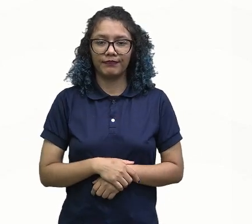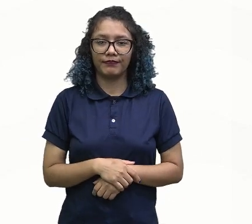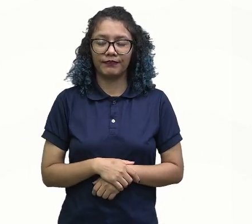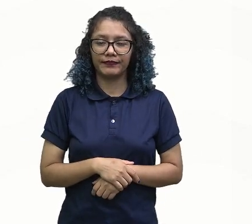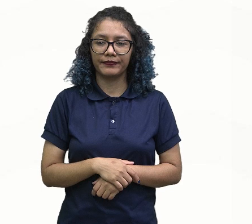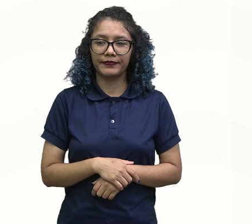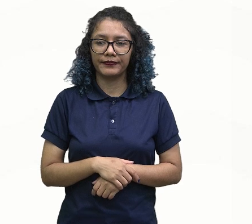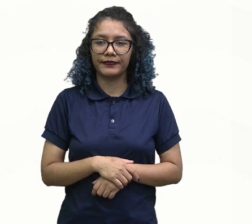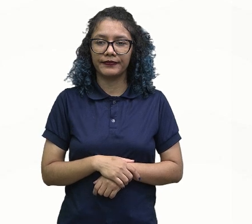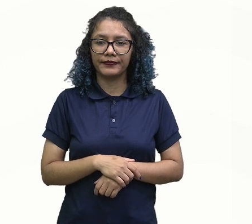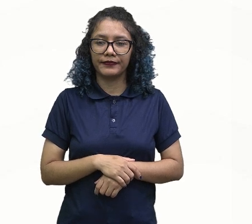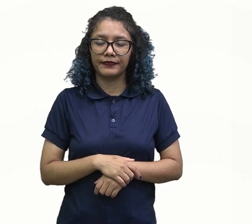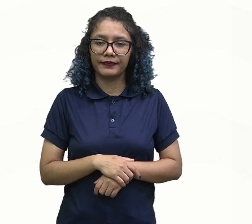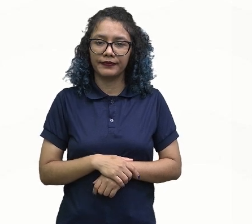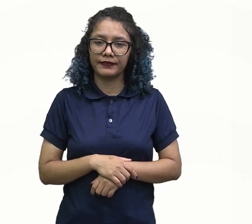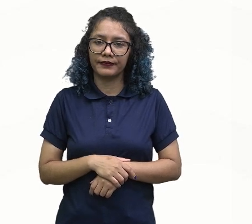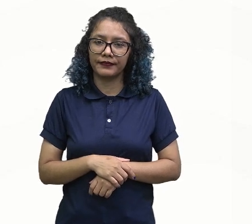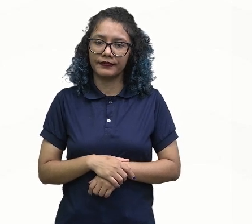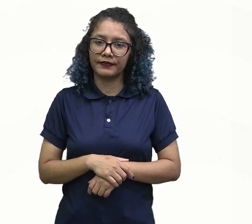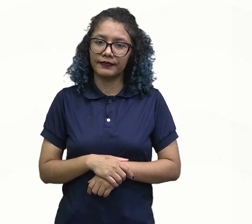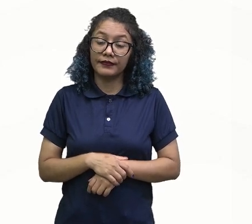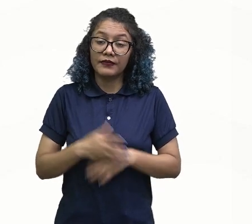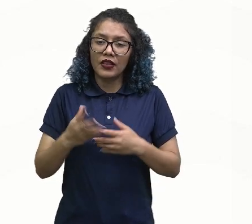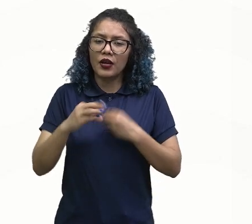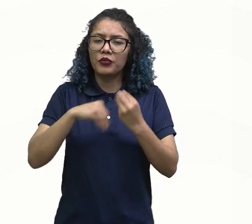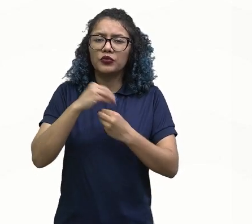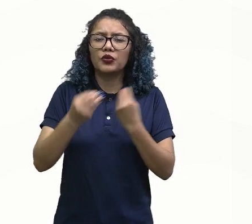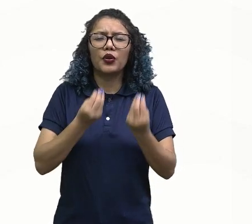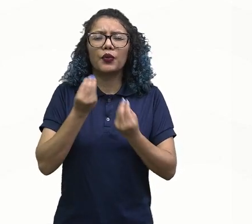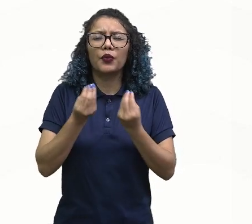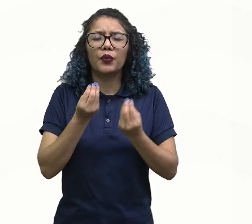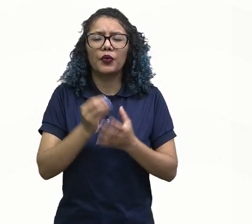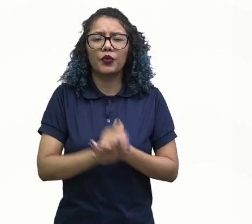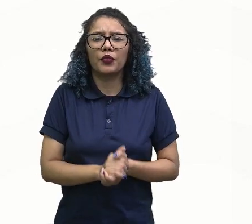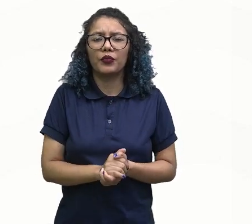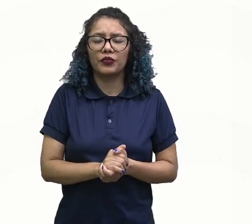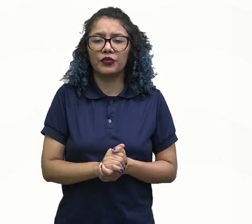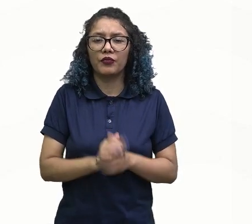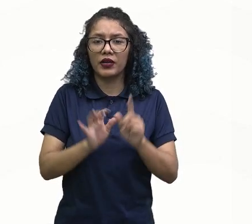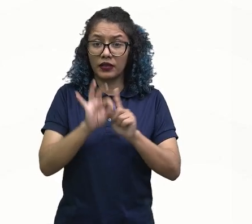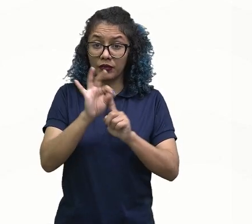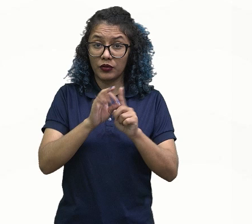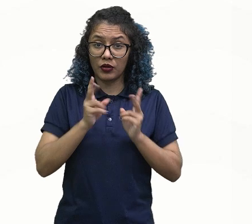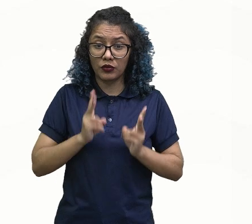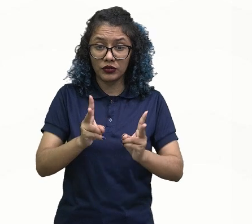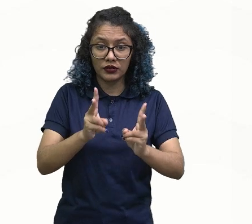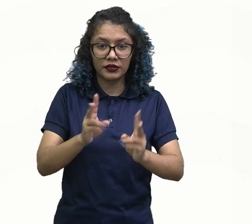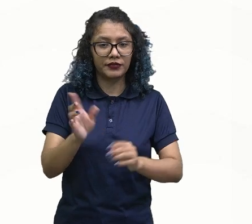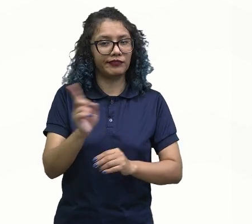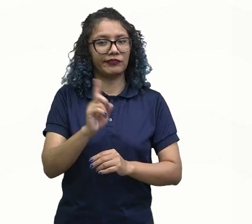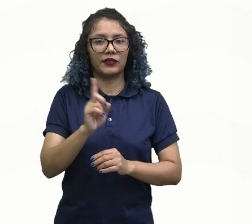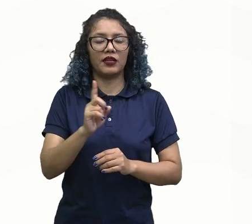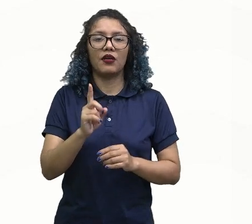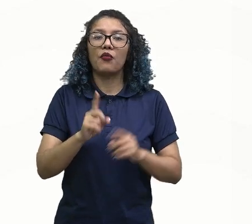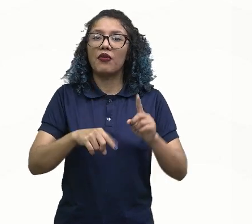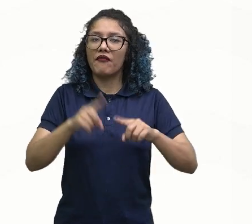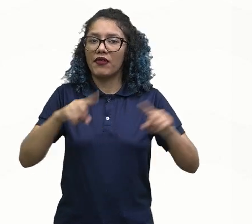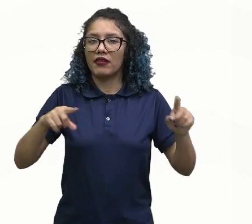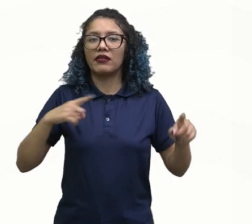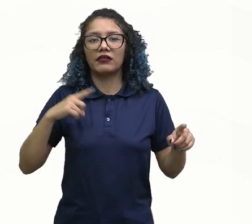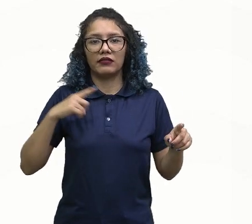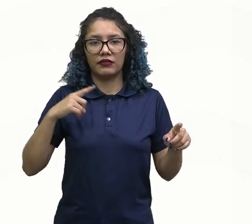No caso da mistura, o que acontece é que eu não vou ter uma temperatura constante, mas uma